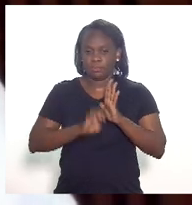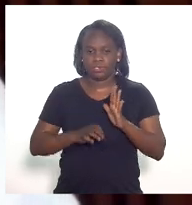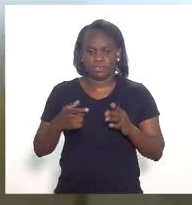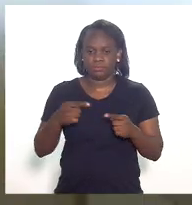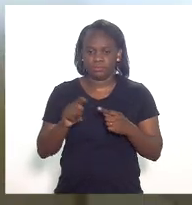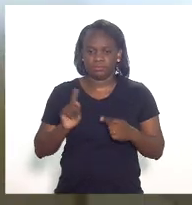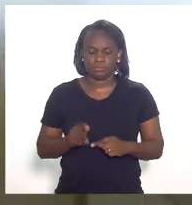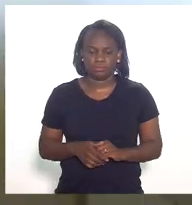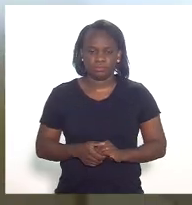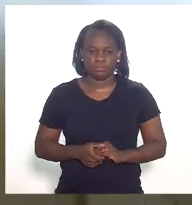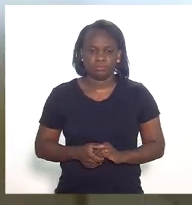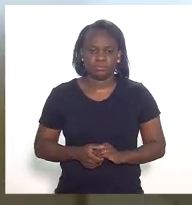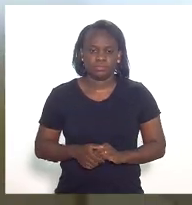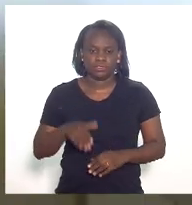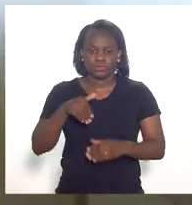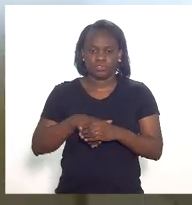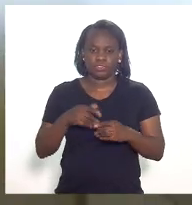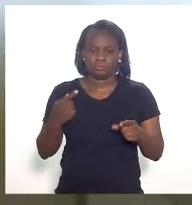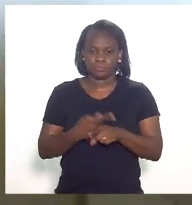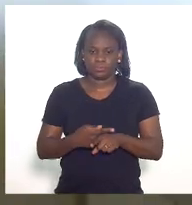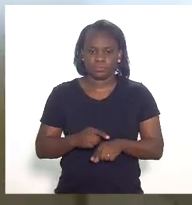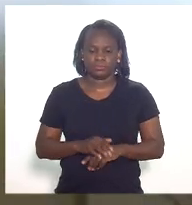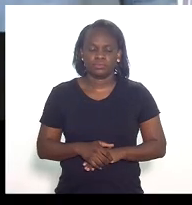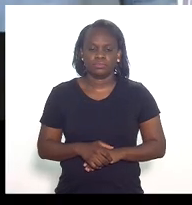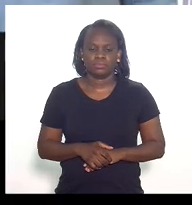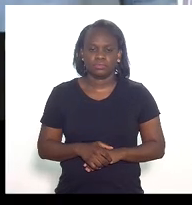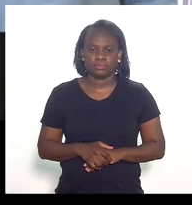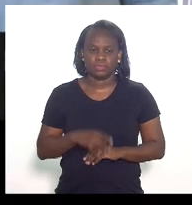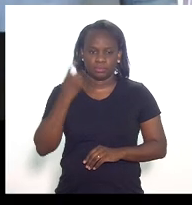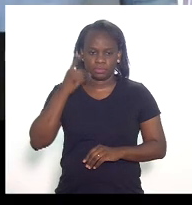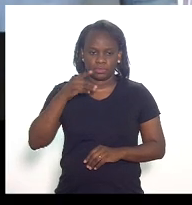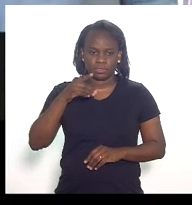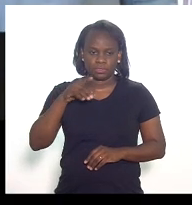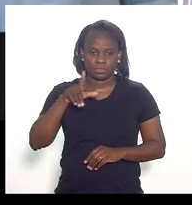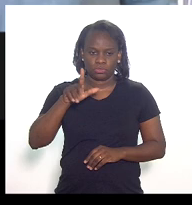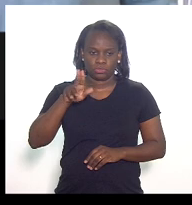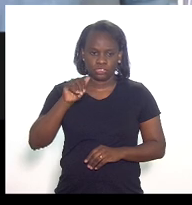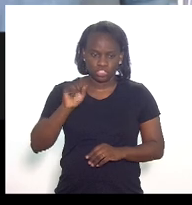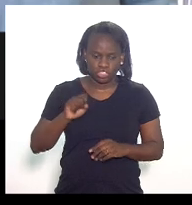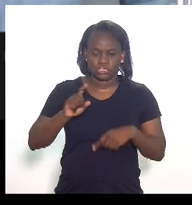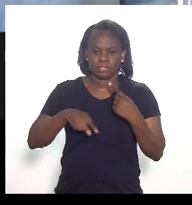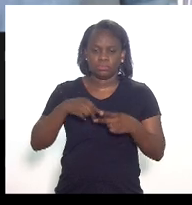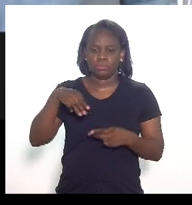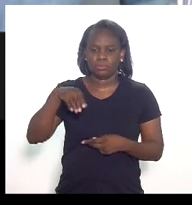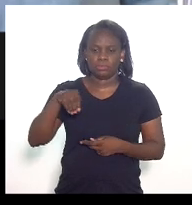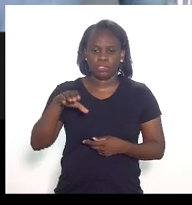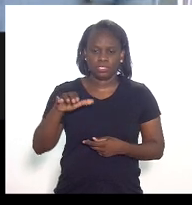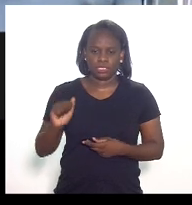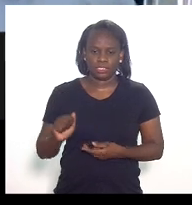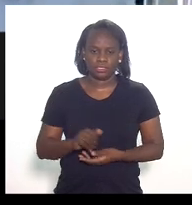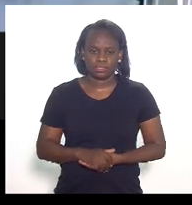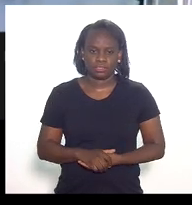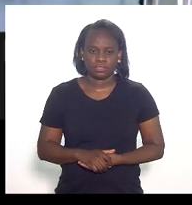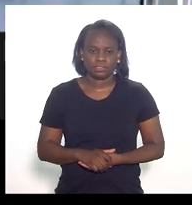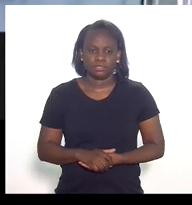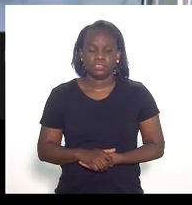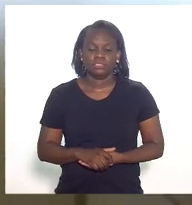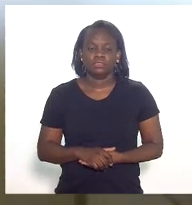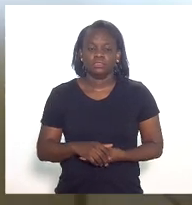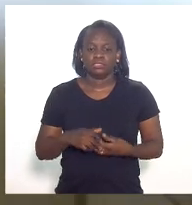Senhor presidente. Voto divergente, presidente. Senhor presidente. Deputado Luiz Paulo, depois deputada Mônica. Eu